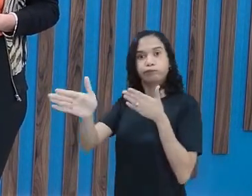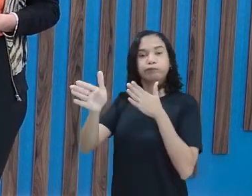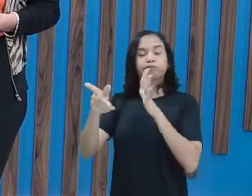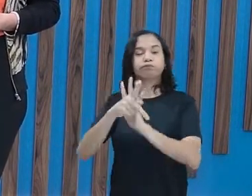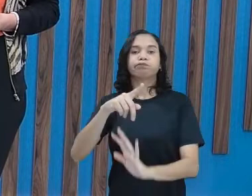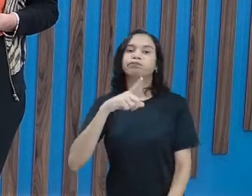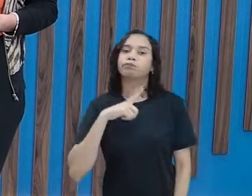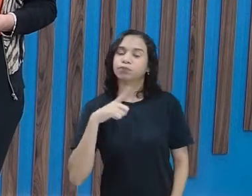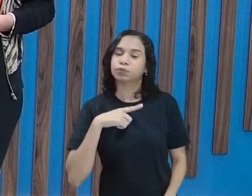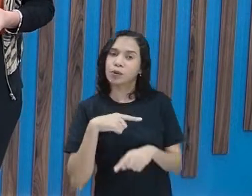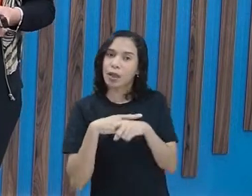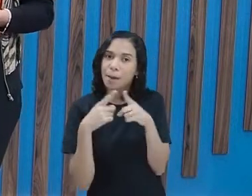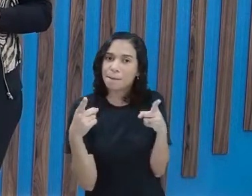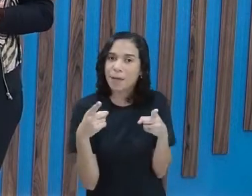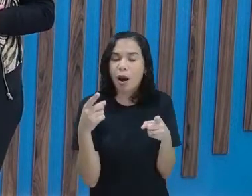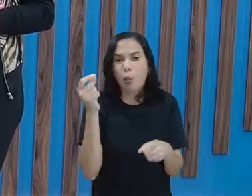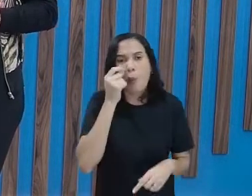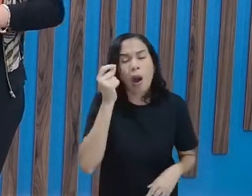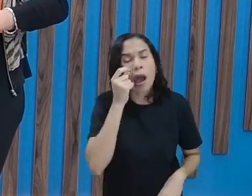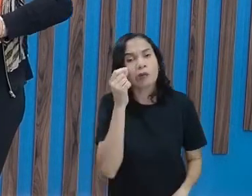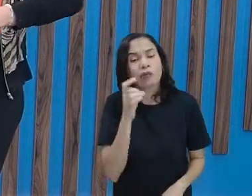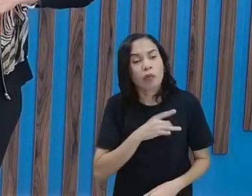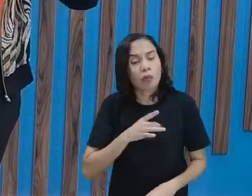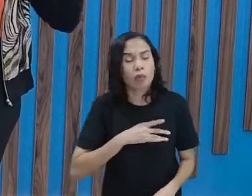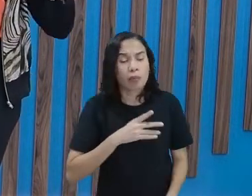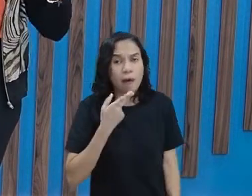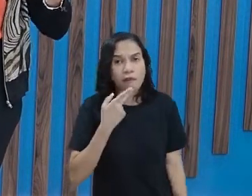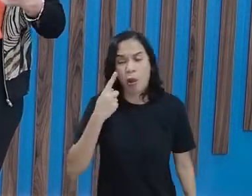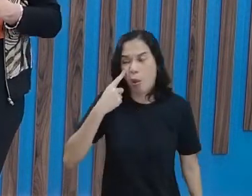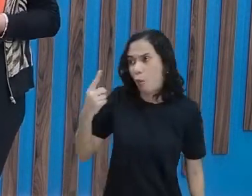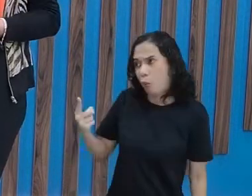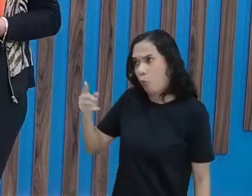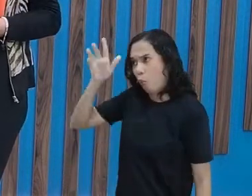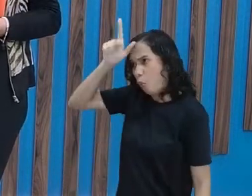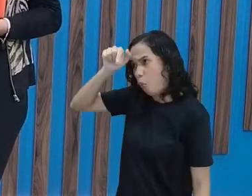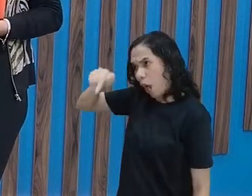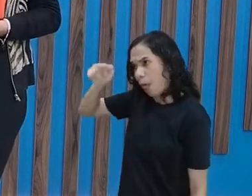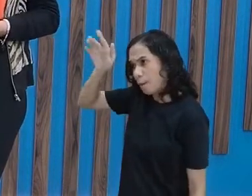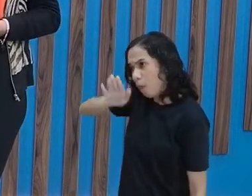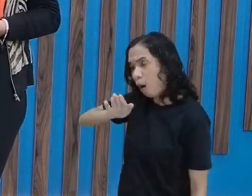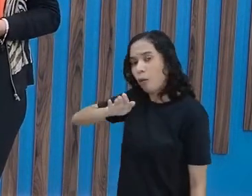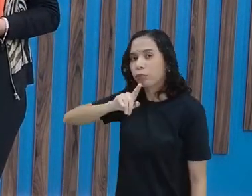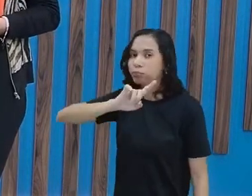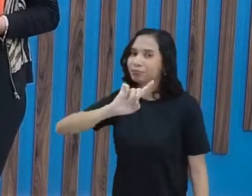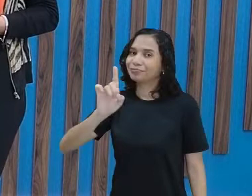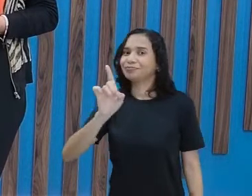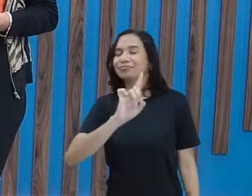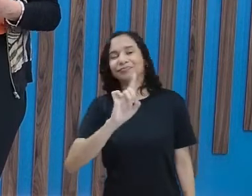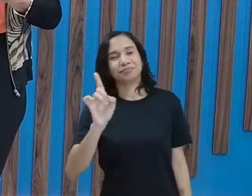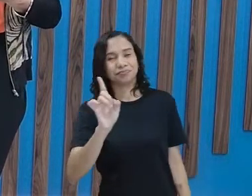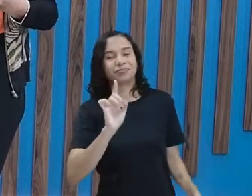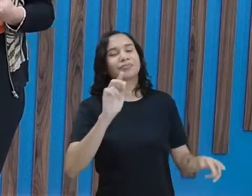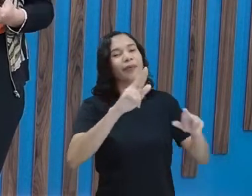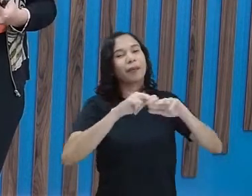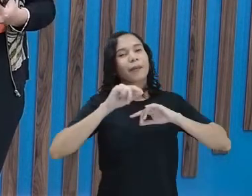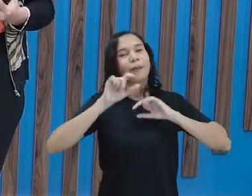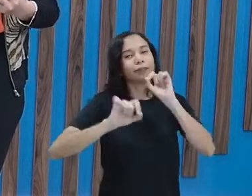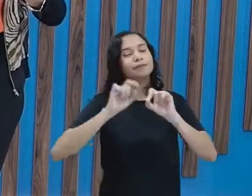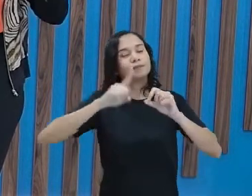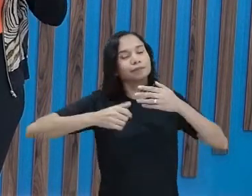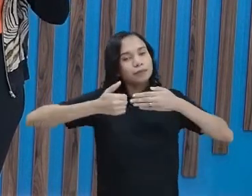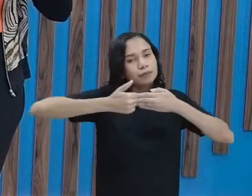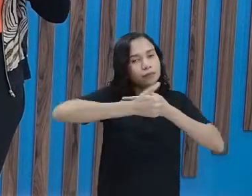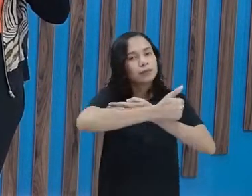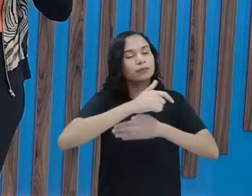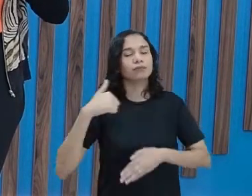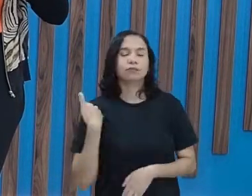gato. Mas o ratinho achou o quê? Achou que o galo era o bravo. E não é. Então, essa é a lição que a